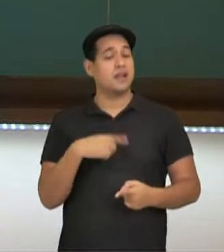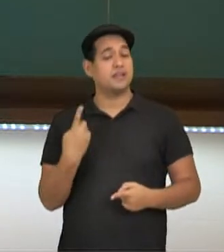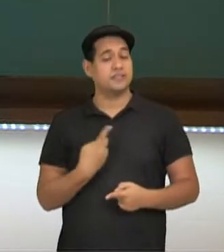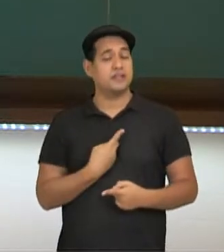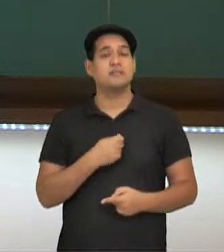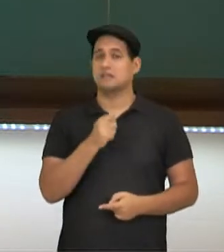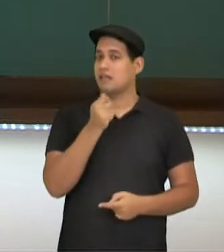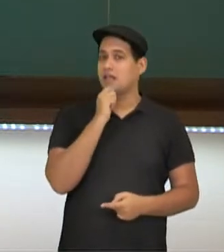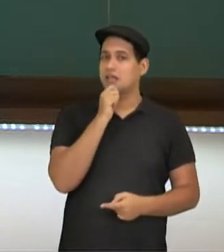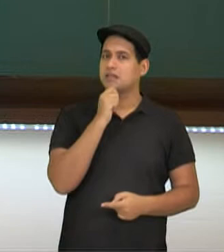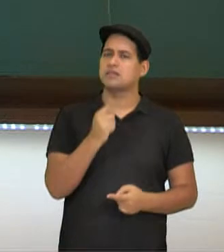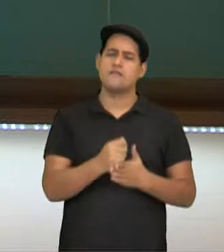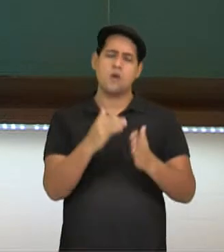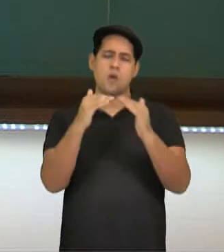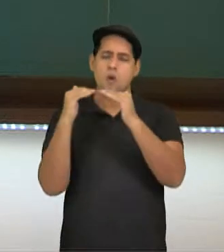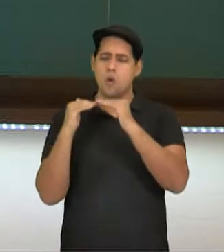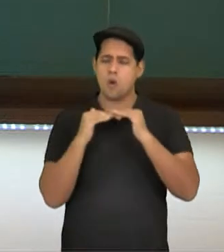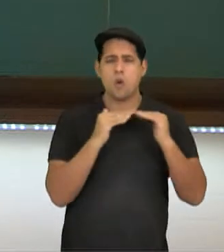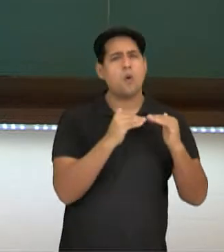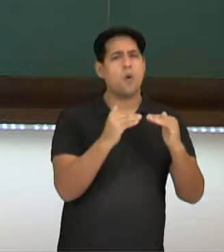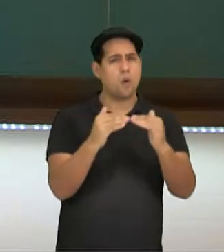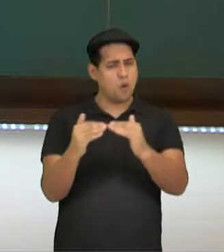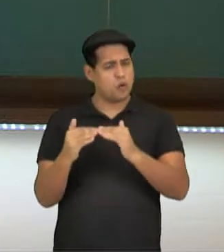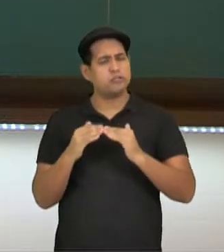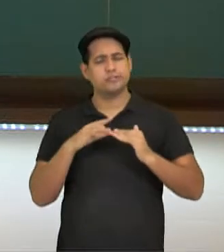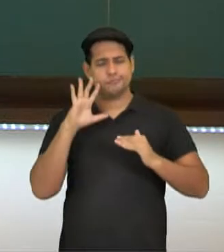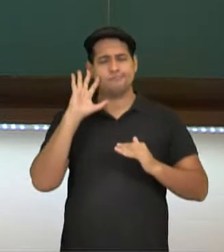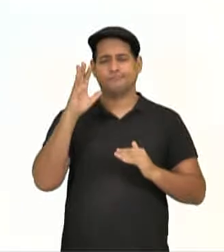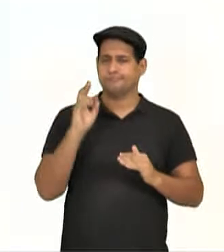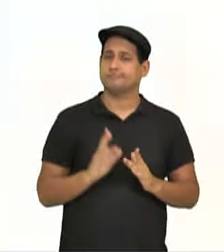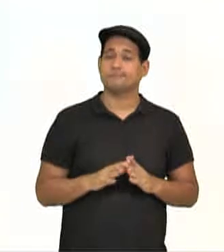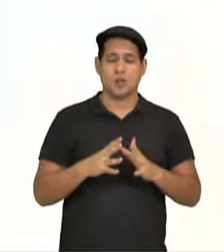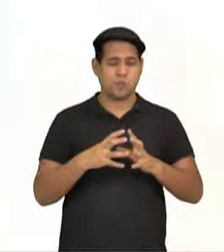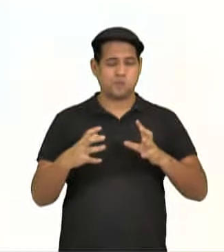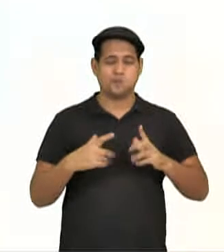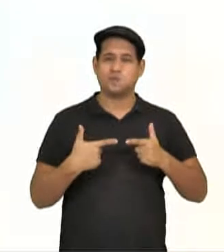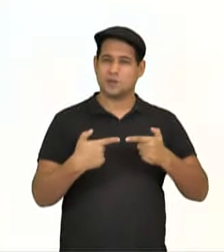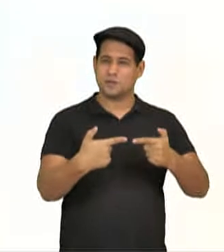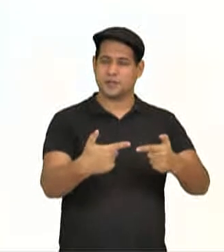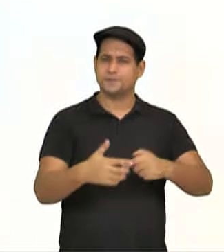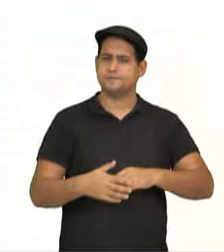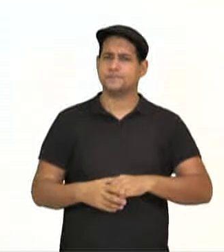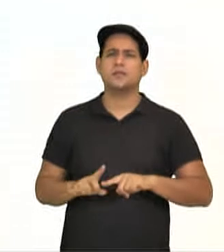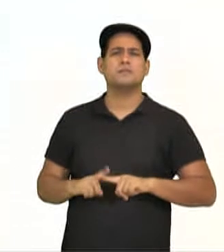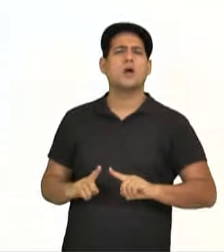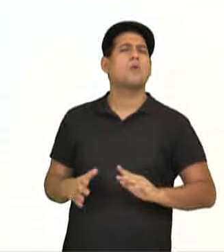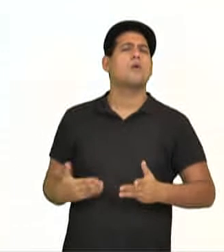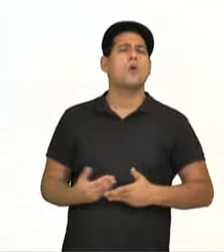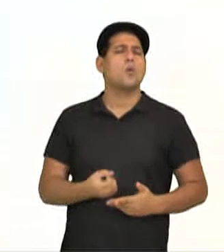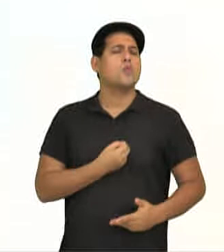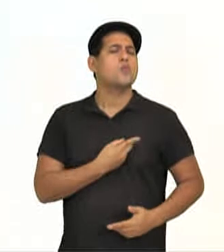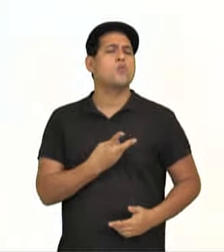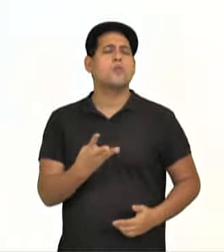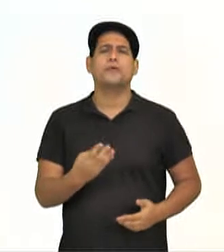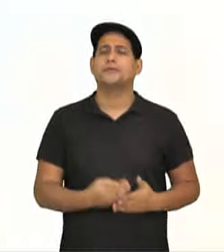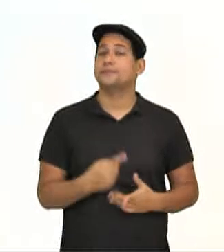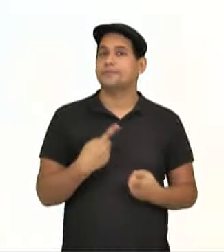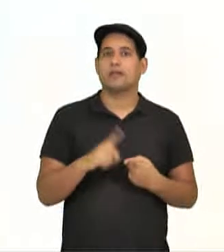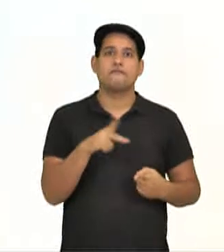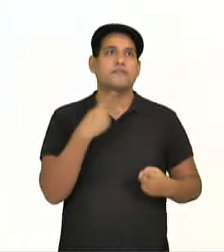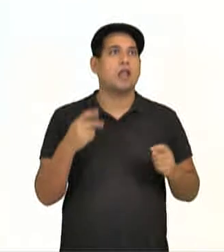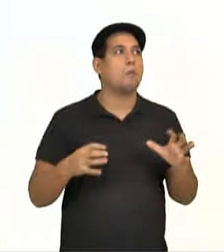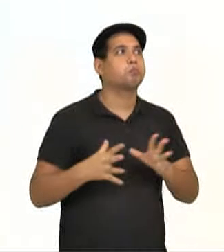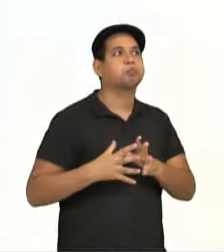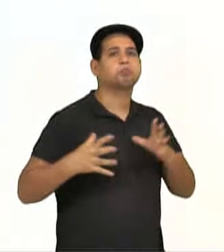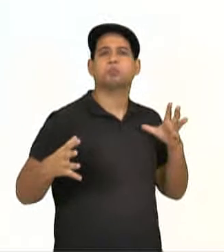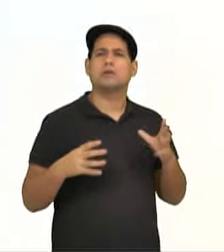muitos dos acordos que finalizaram essa grande guerra. Mas quais são os números da Segunda Guerra? Por que a gente fala que ela é tão grande